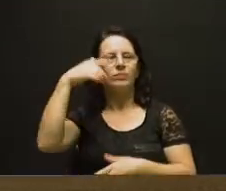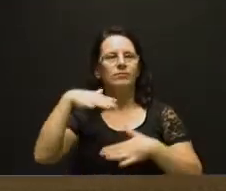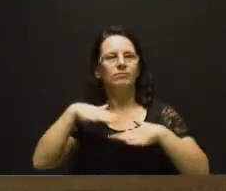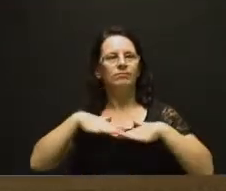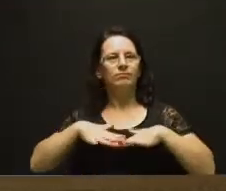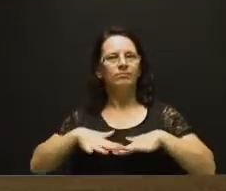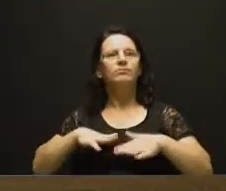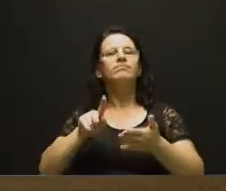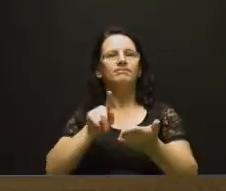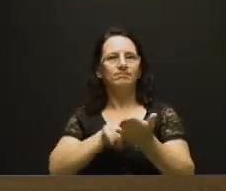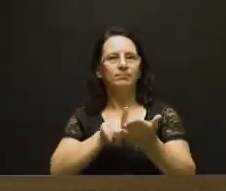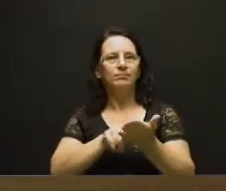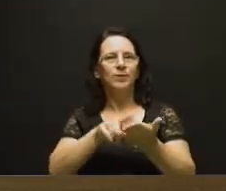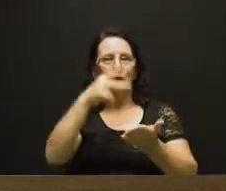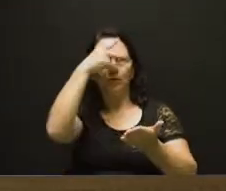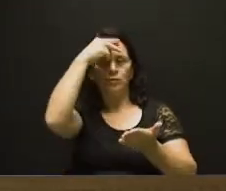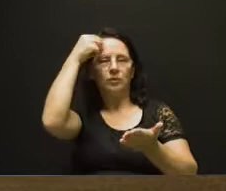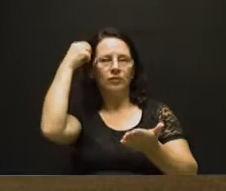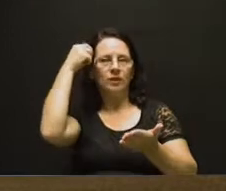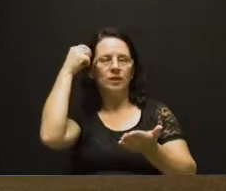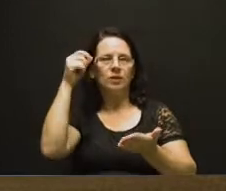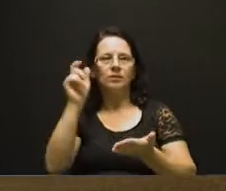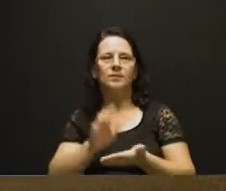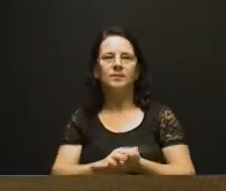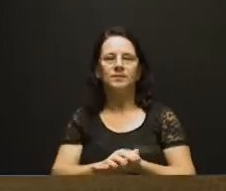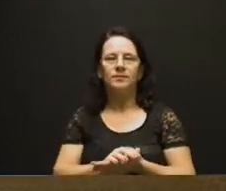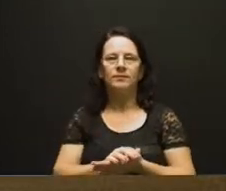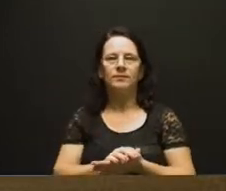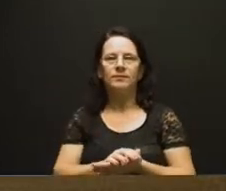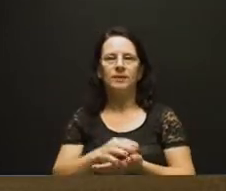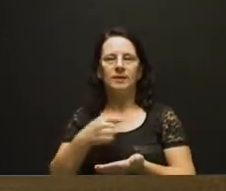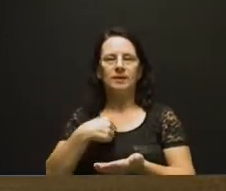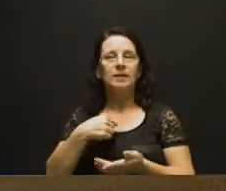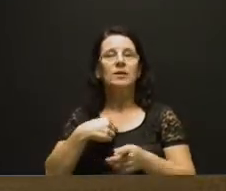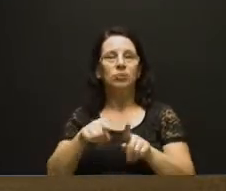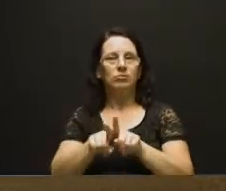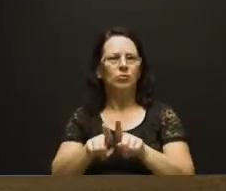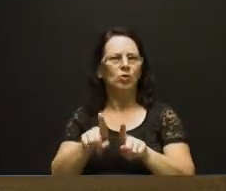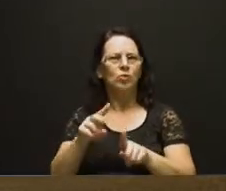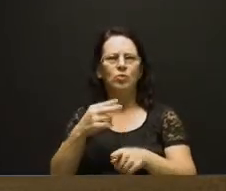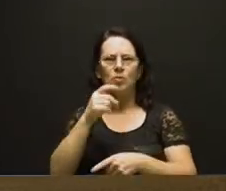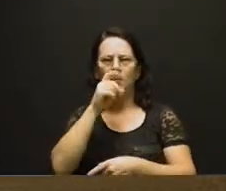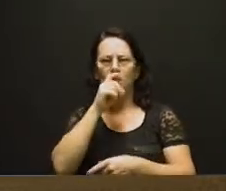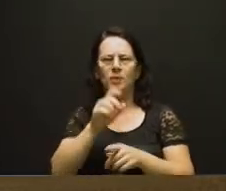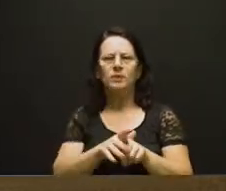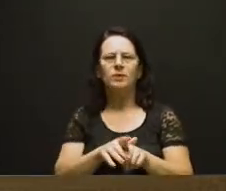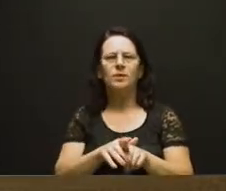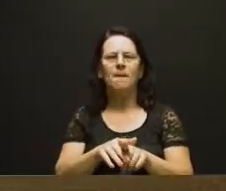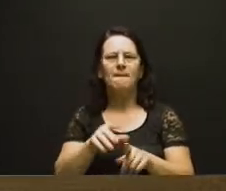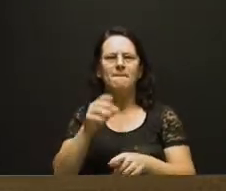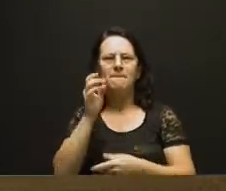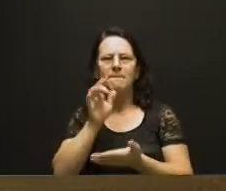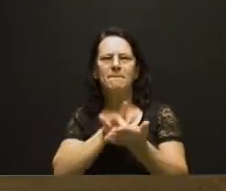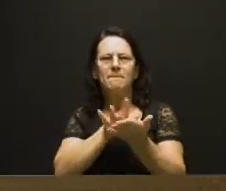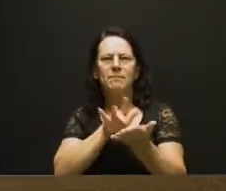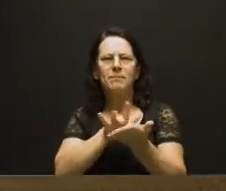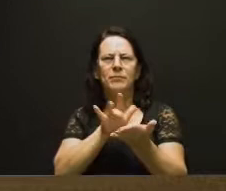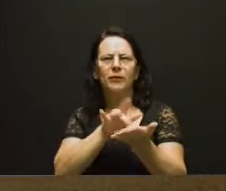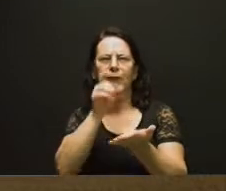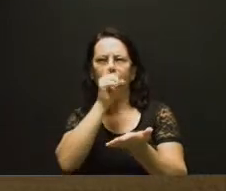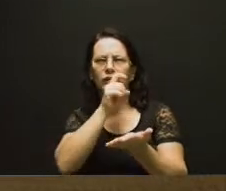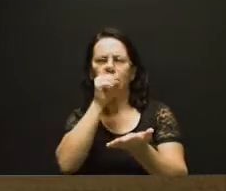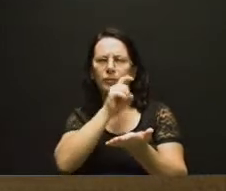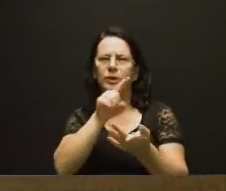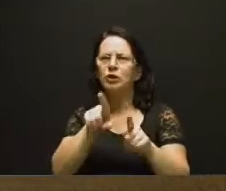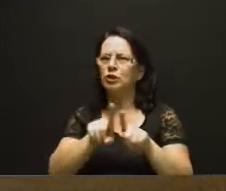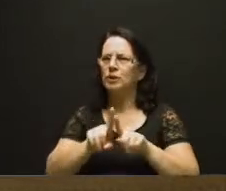do meu papel não se dá pra mim um ano só se eu fosse o harry potter entrega a prefeitura com a água cortada luz cortado